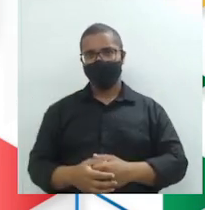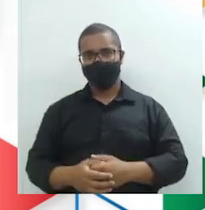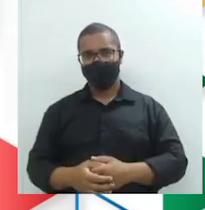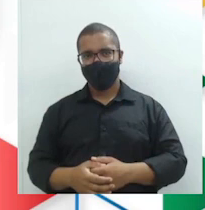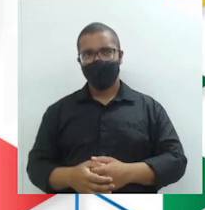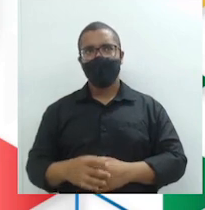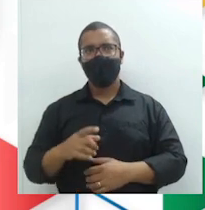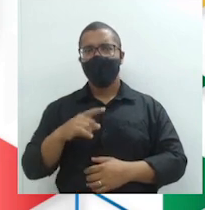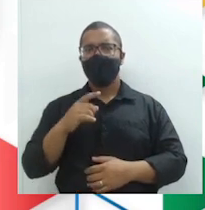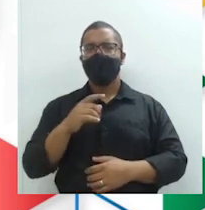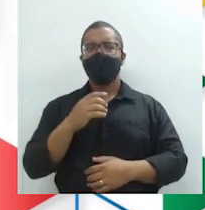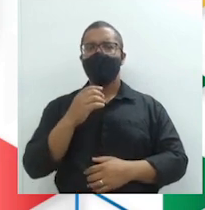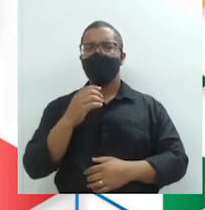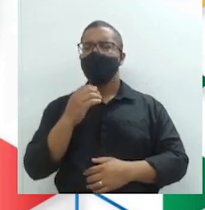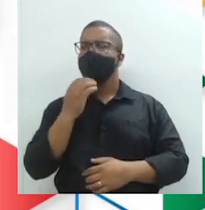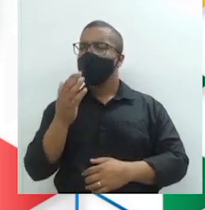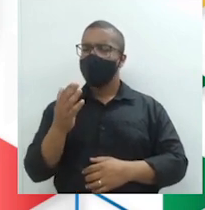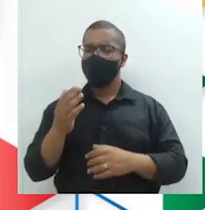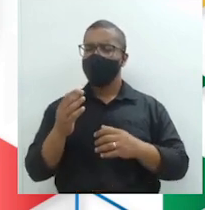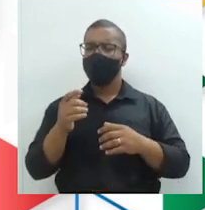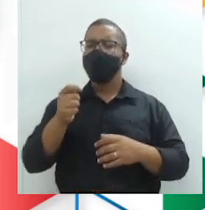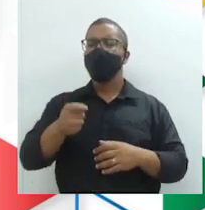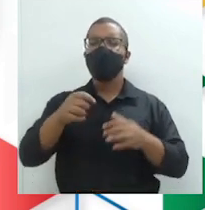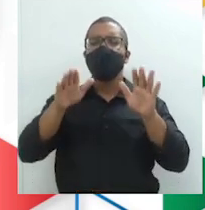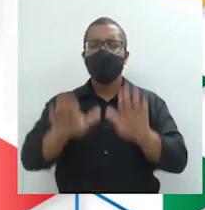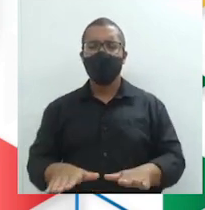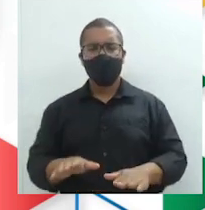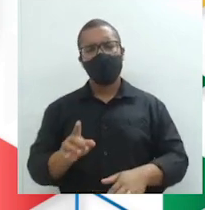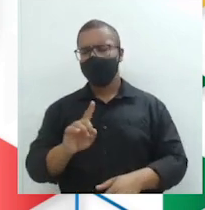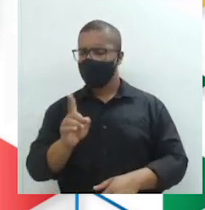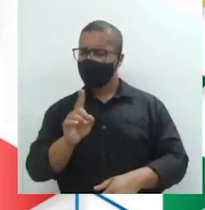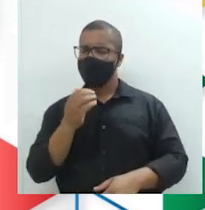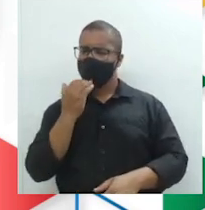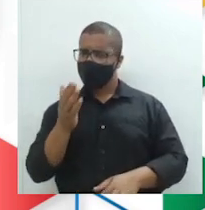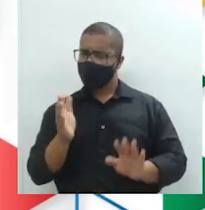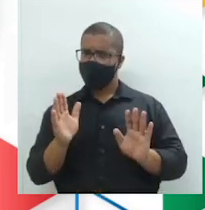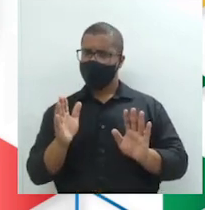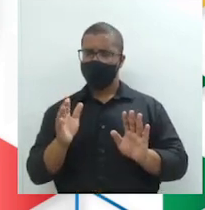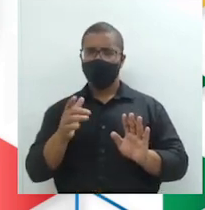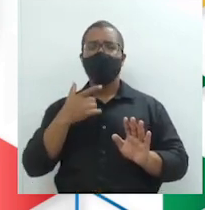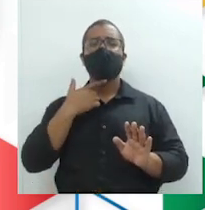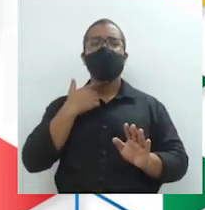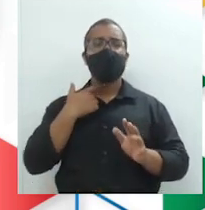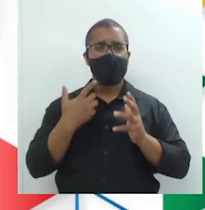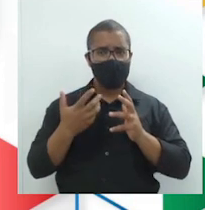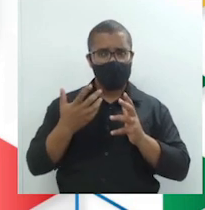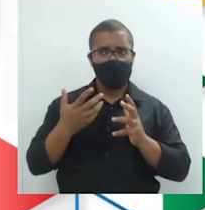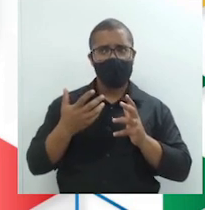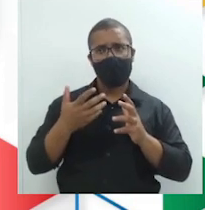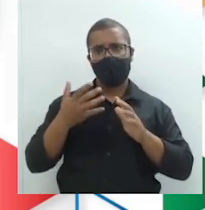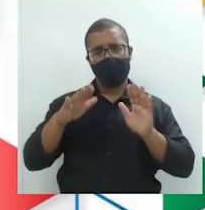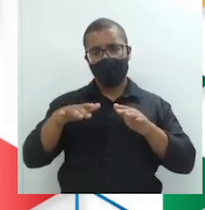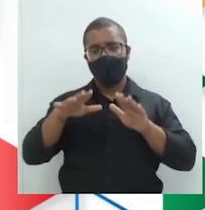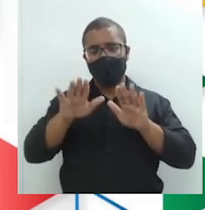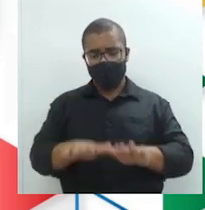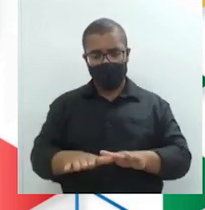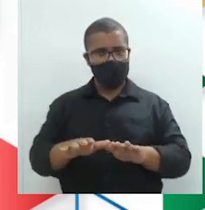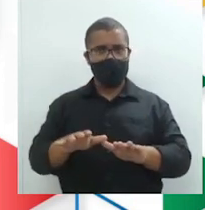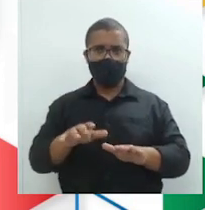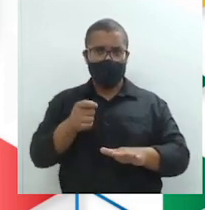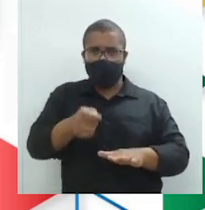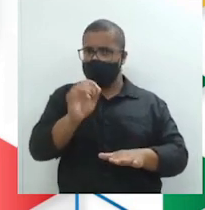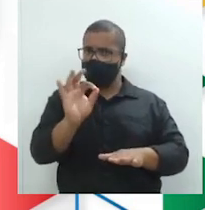obrigado a ficar aqui. O lugar é desagradável e que a pessoa quer sair, está muito quente no ambiente,